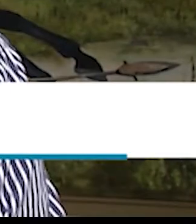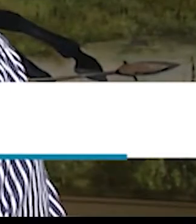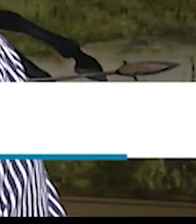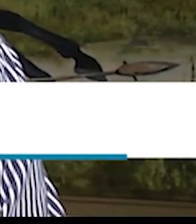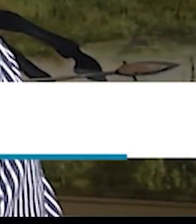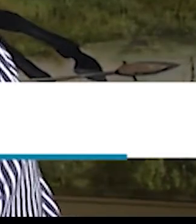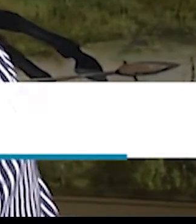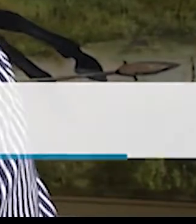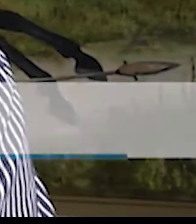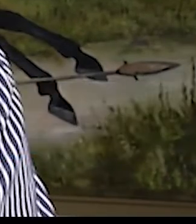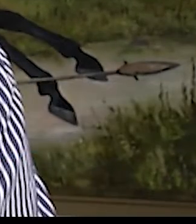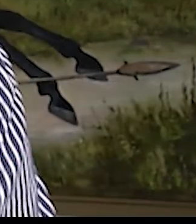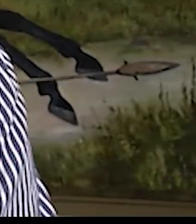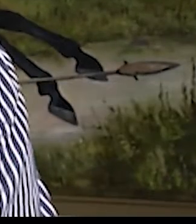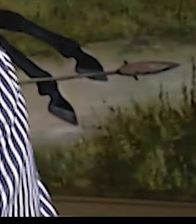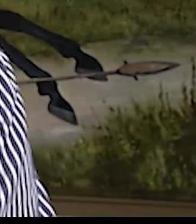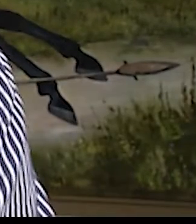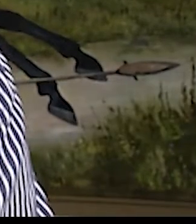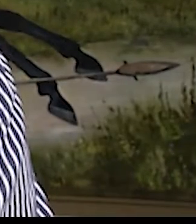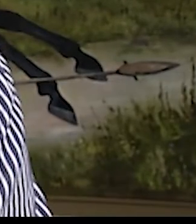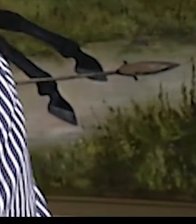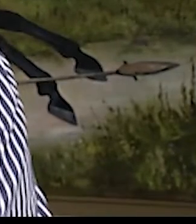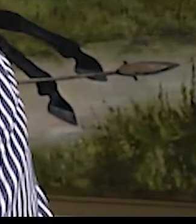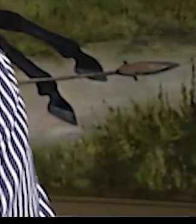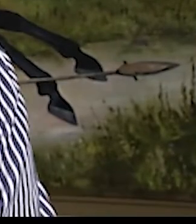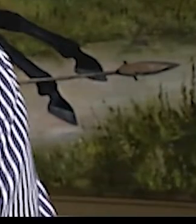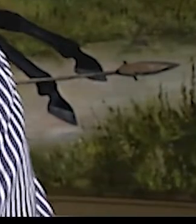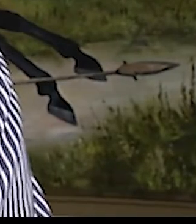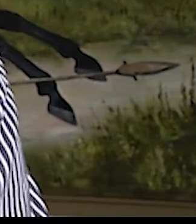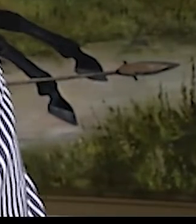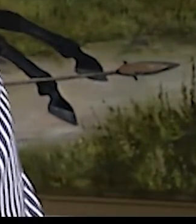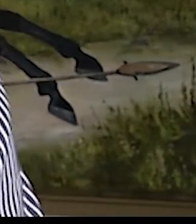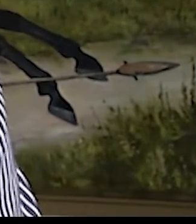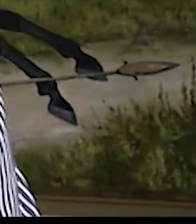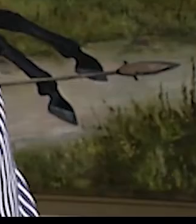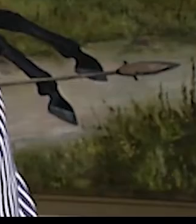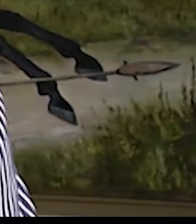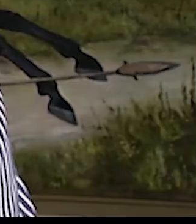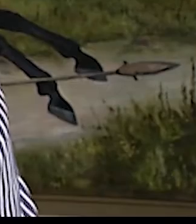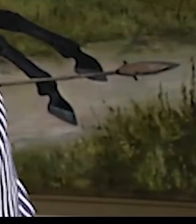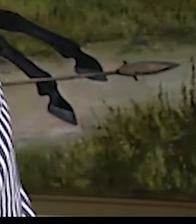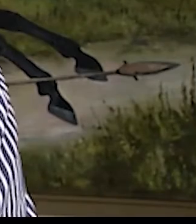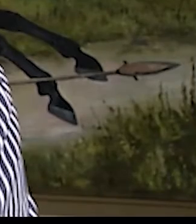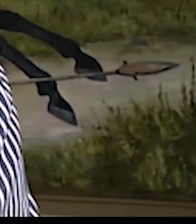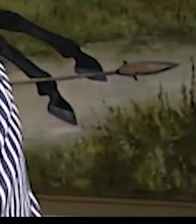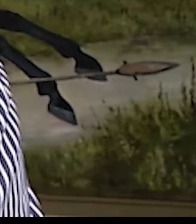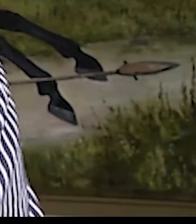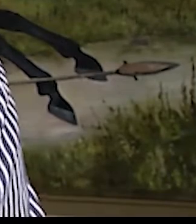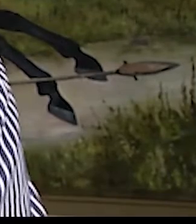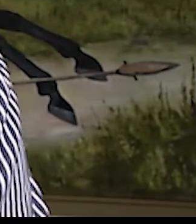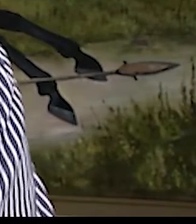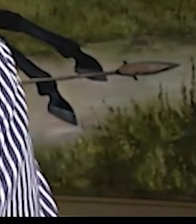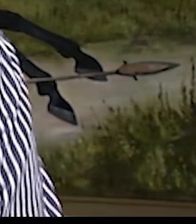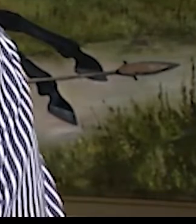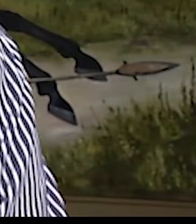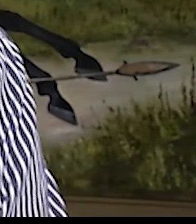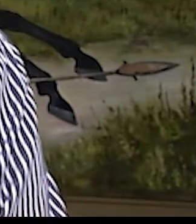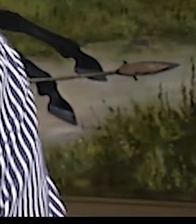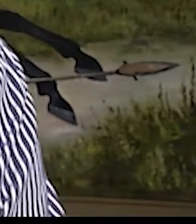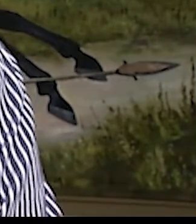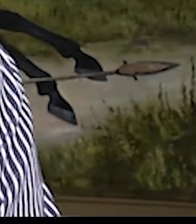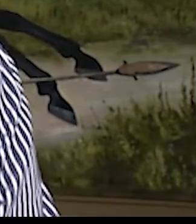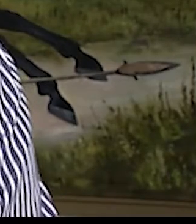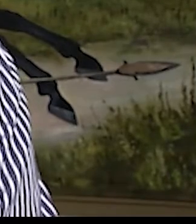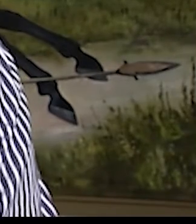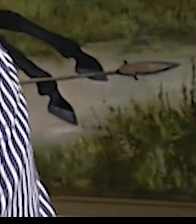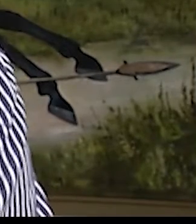de Leis, através das suas comissões, através do plenário, através de entrevistas em pauta com os deputados, para